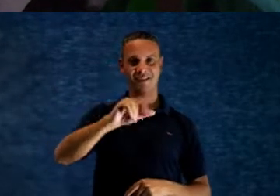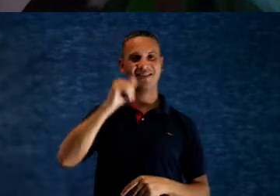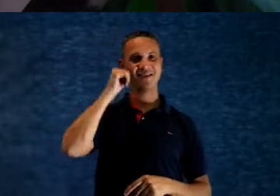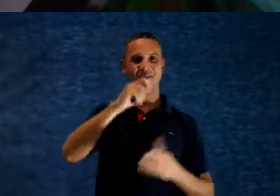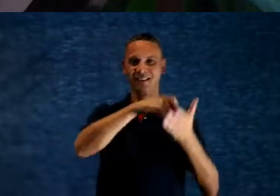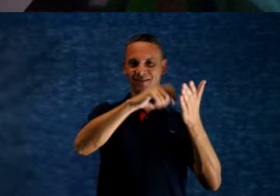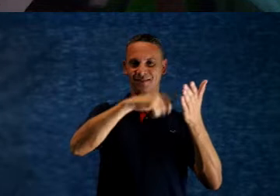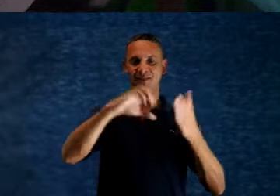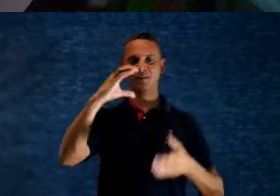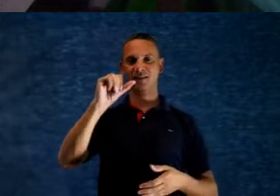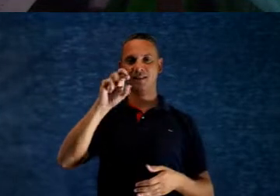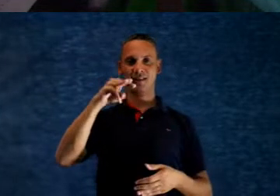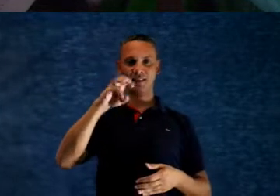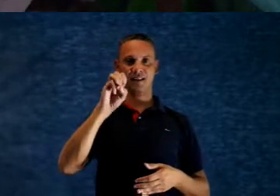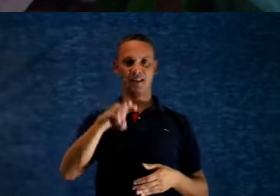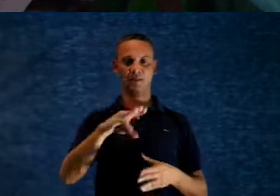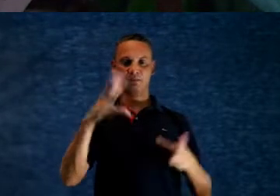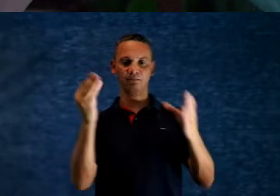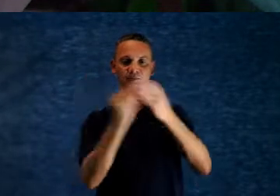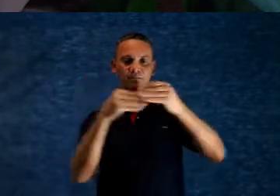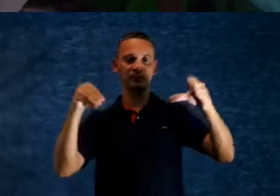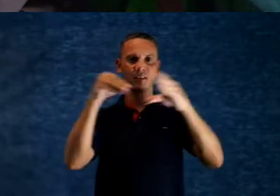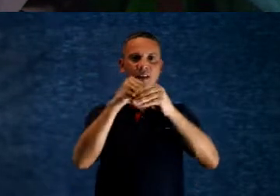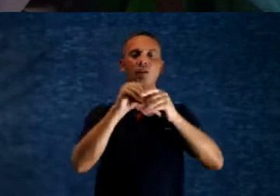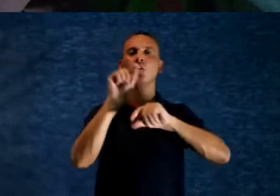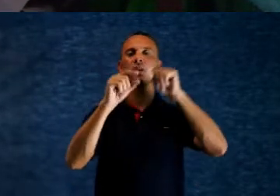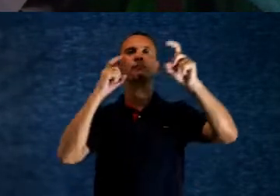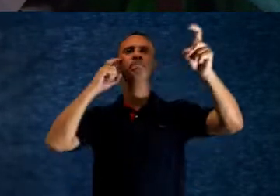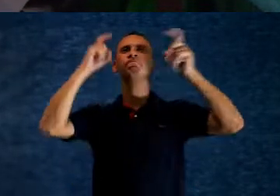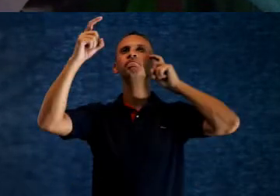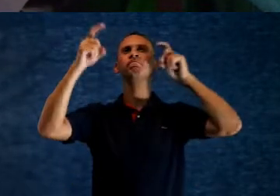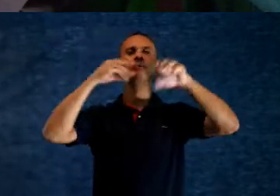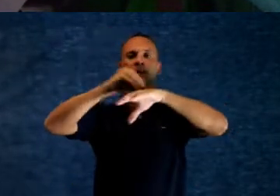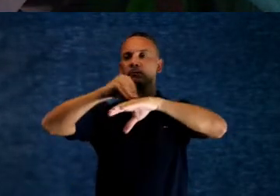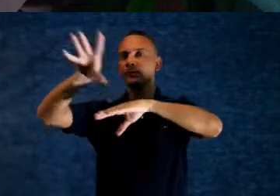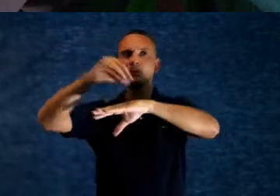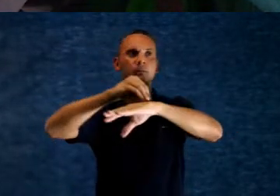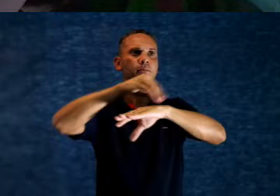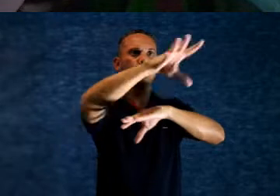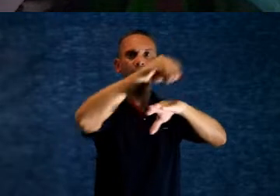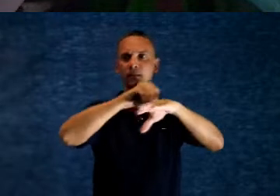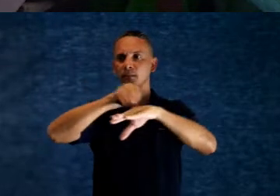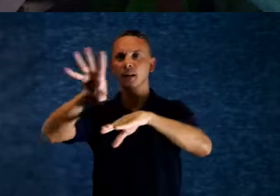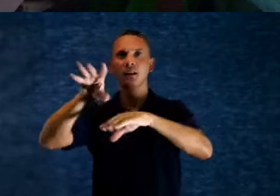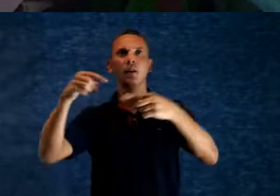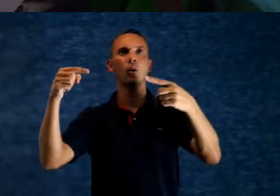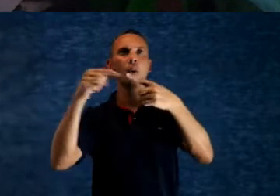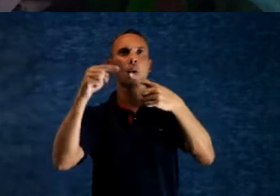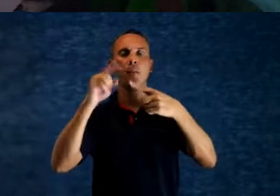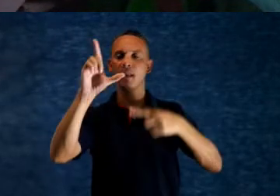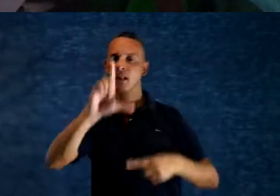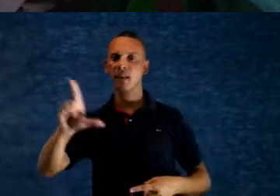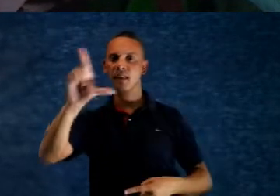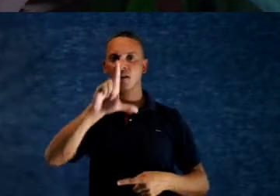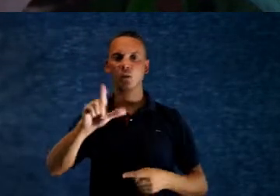Schneider Guimarães, insere-se a sua preocupação em repassar este organismo vivo, representante de